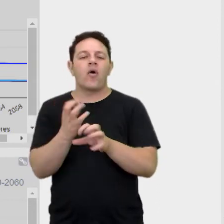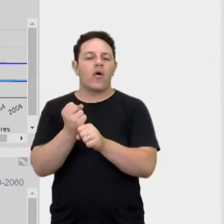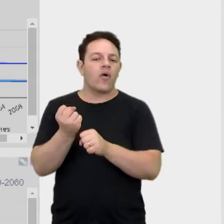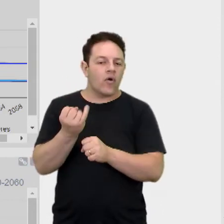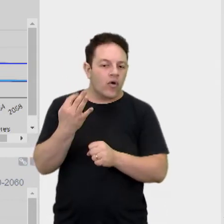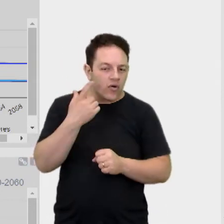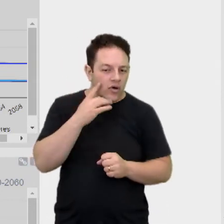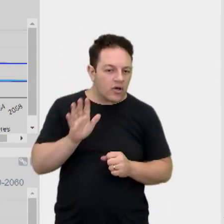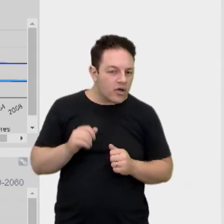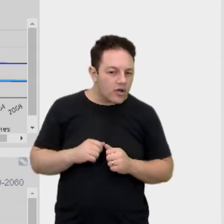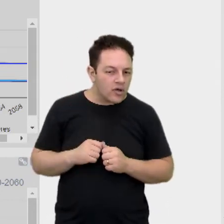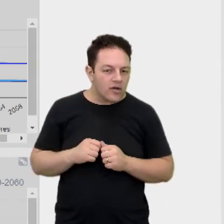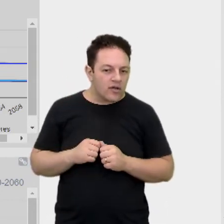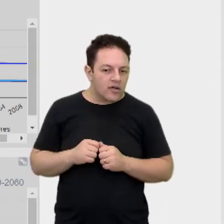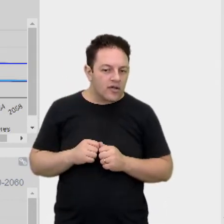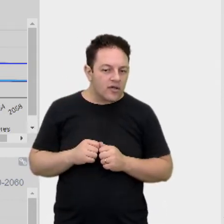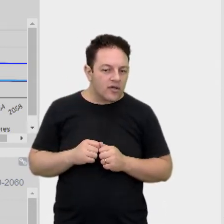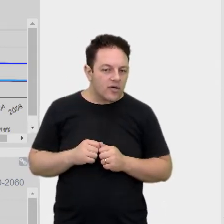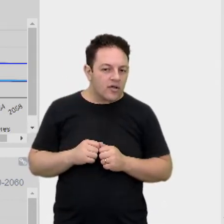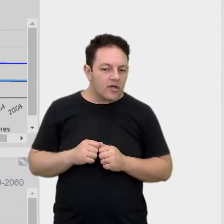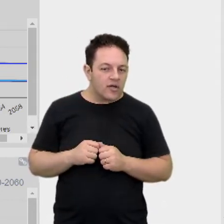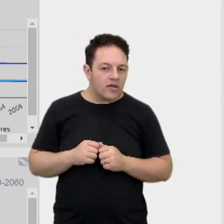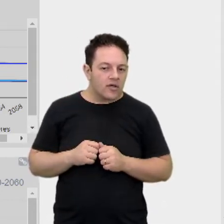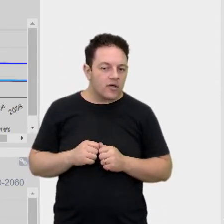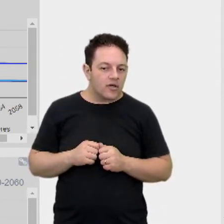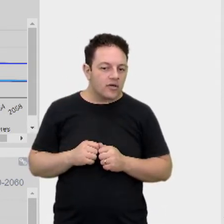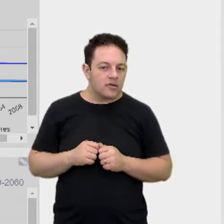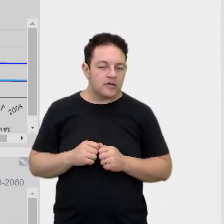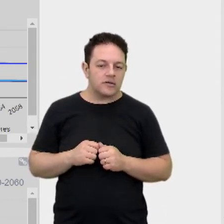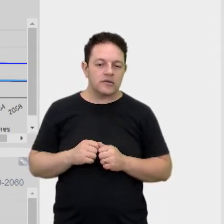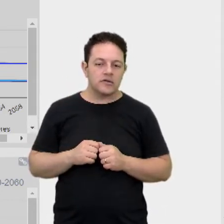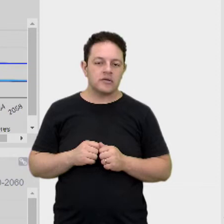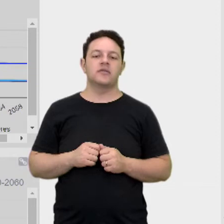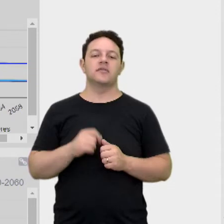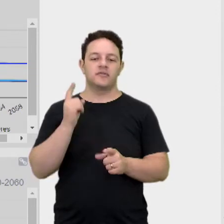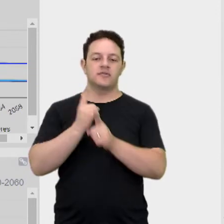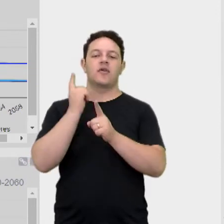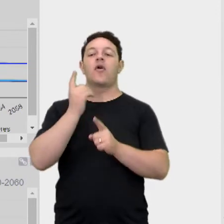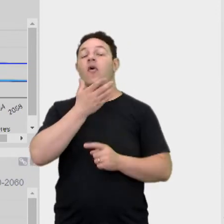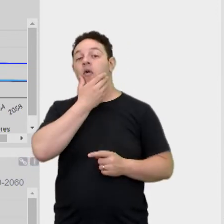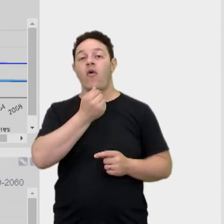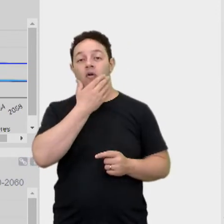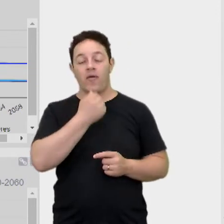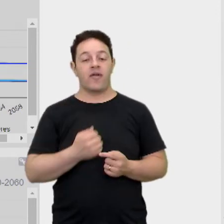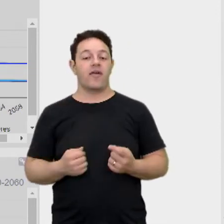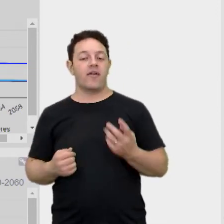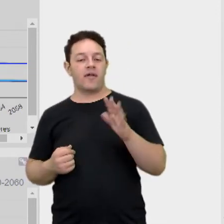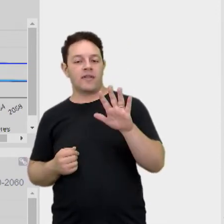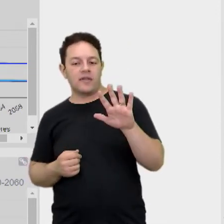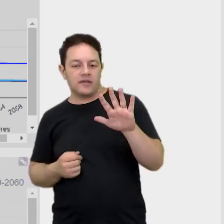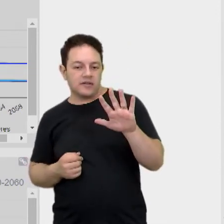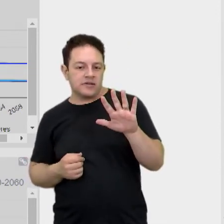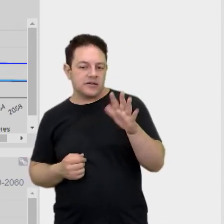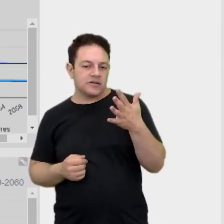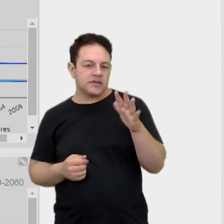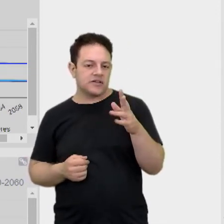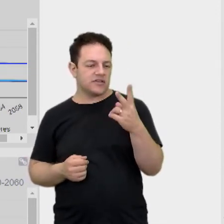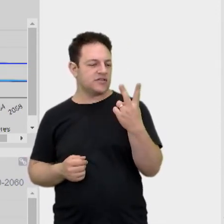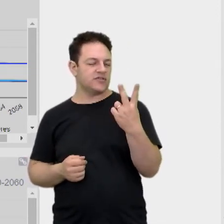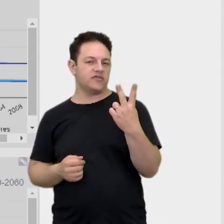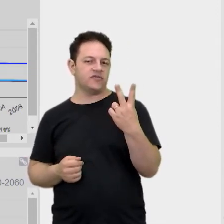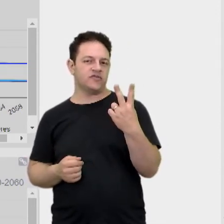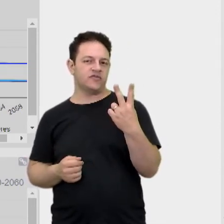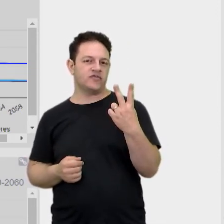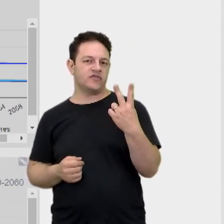que uma baixadinha aqui. Vamos ver aqui os homens. Aqui, daqui, ó, 20, um pouco menos que 21 milhões,